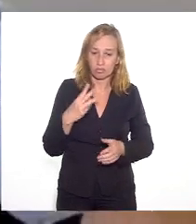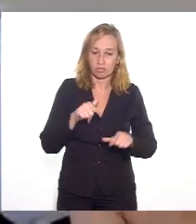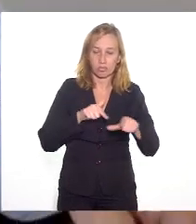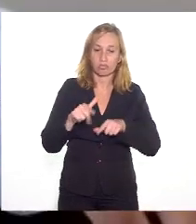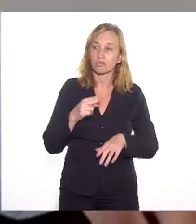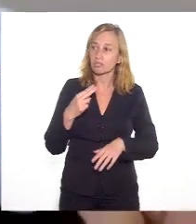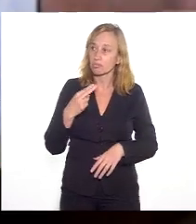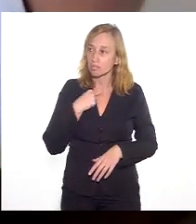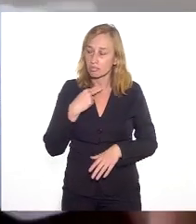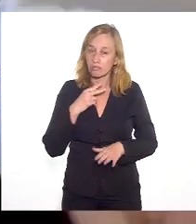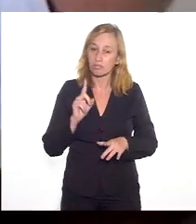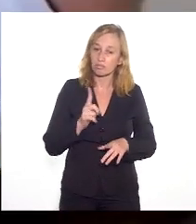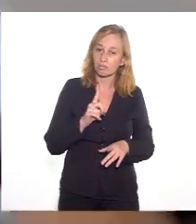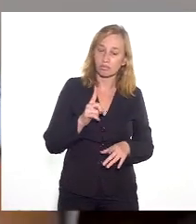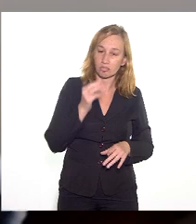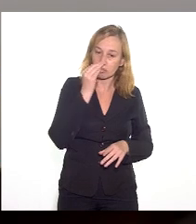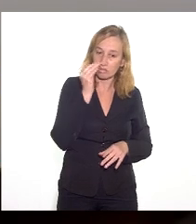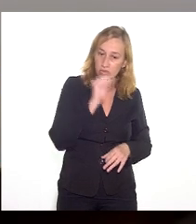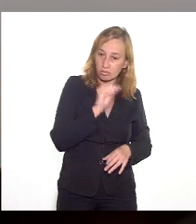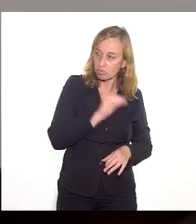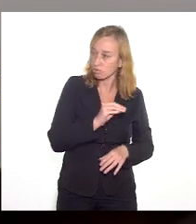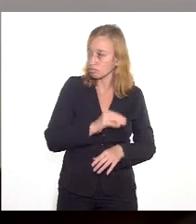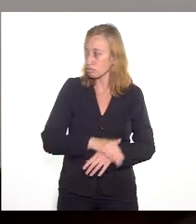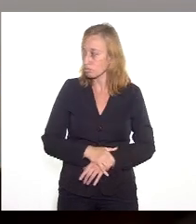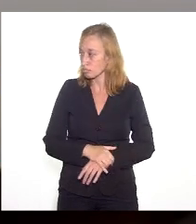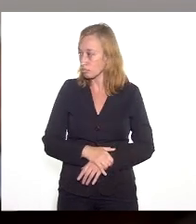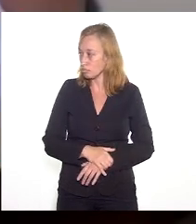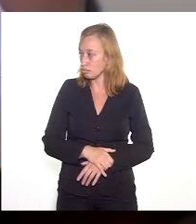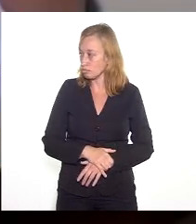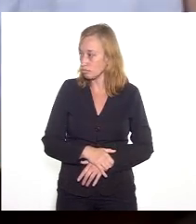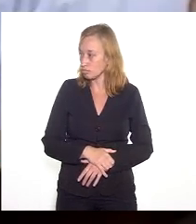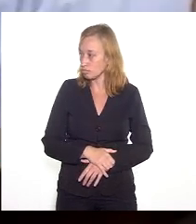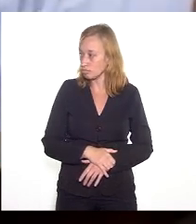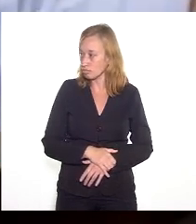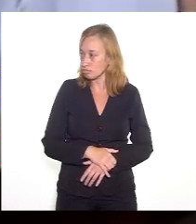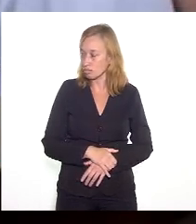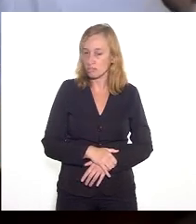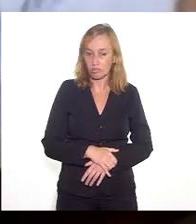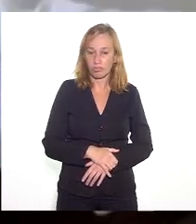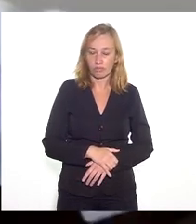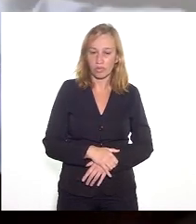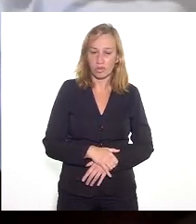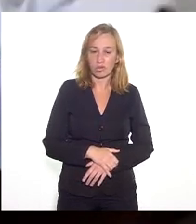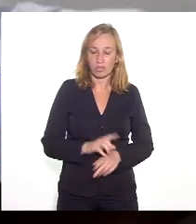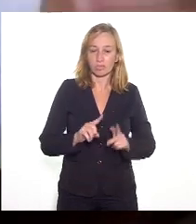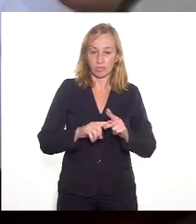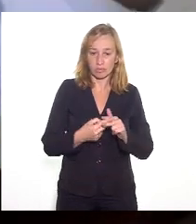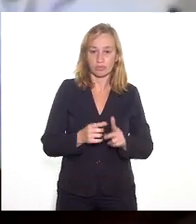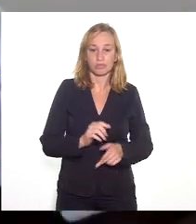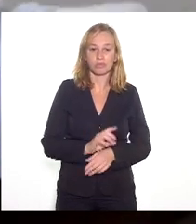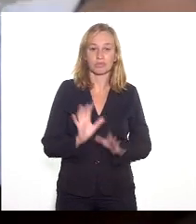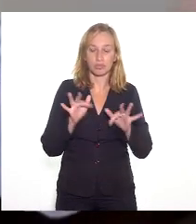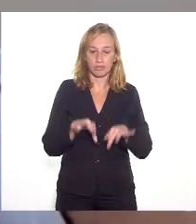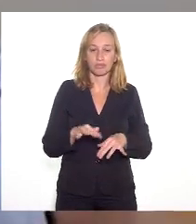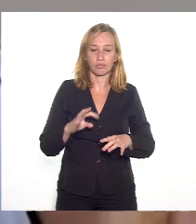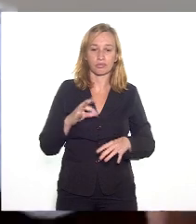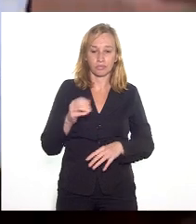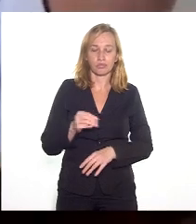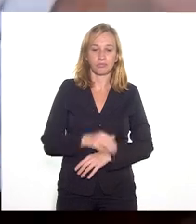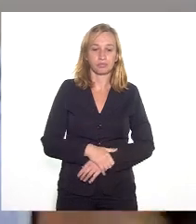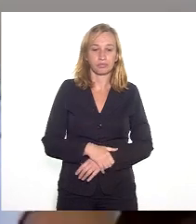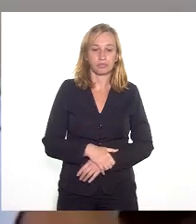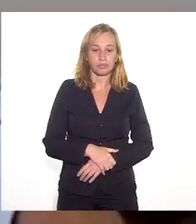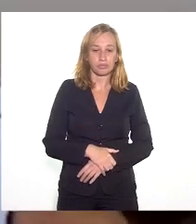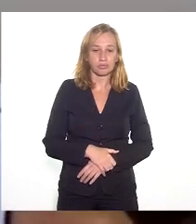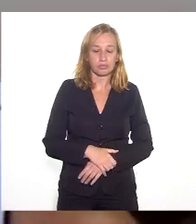ser enganados, ludibriados, para um dispositivo que aparentemente apontava para a regularização, que no final das contas aplica a